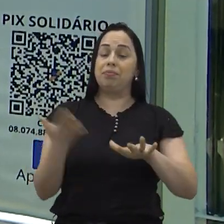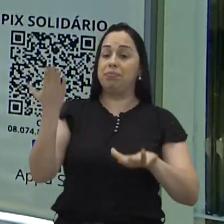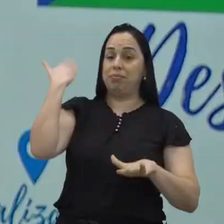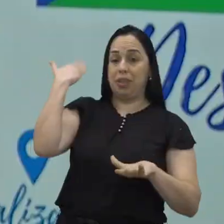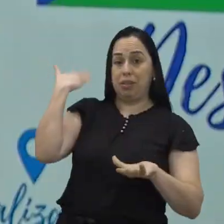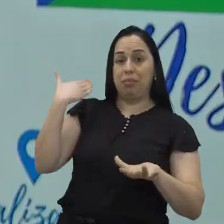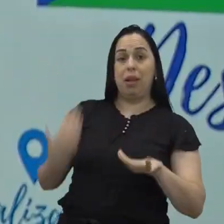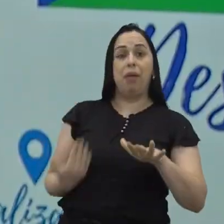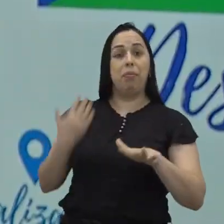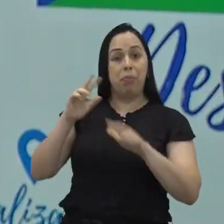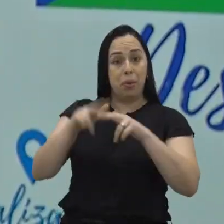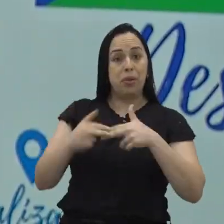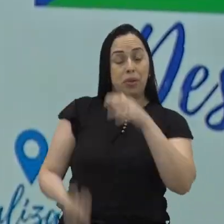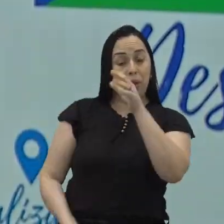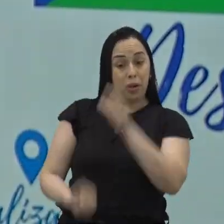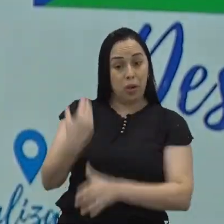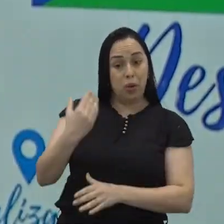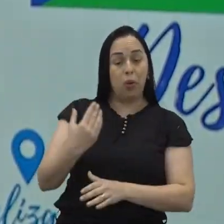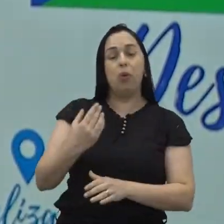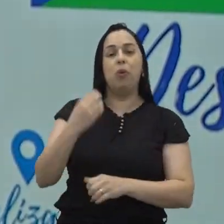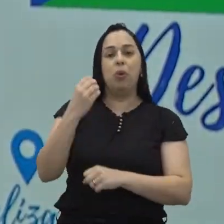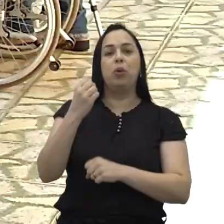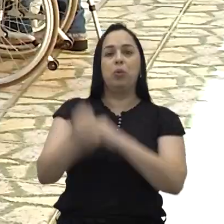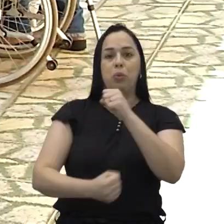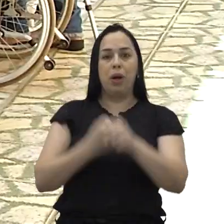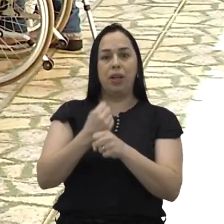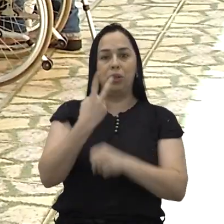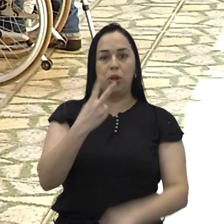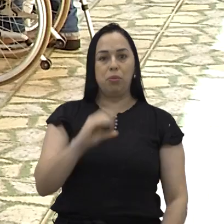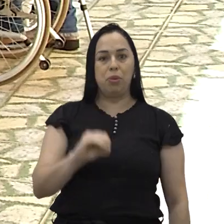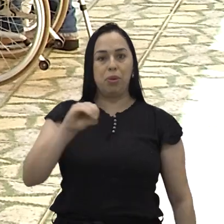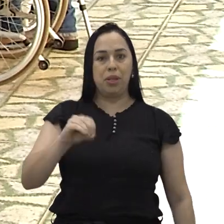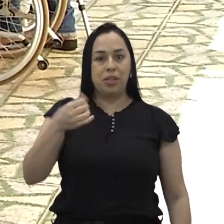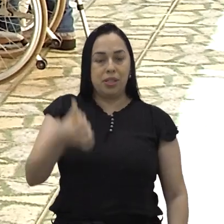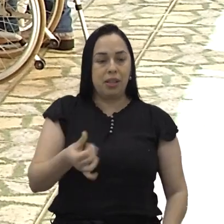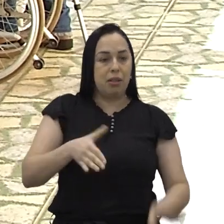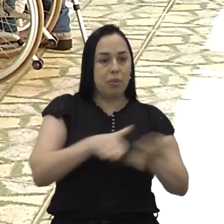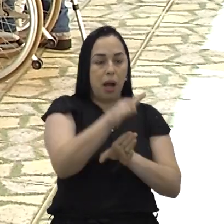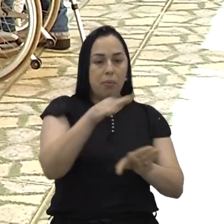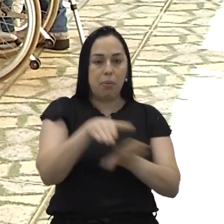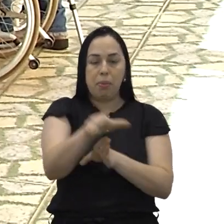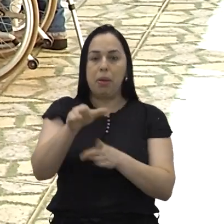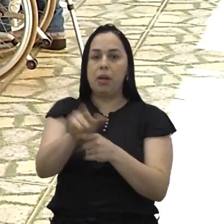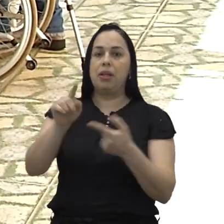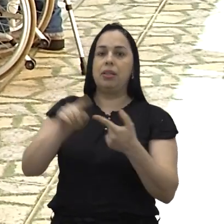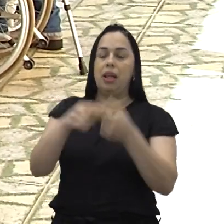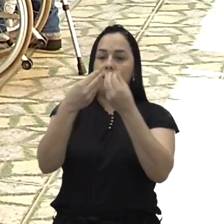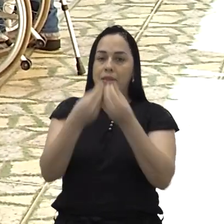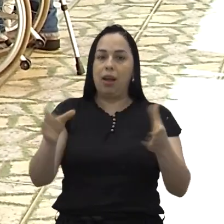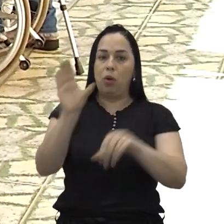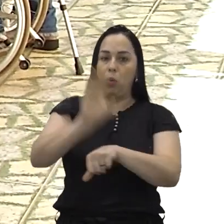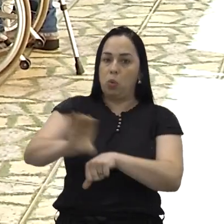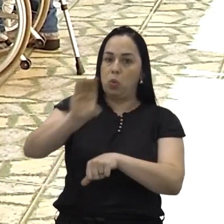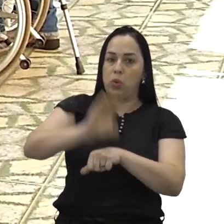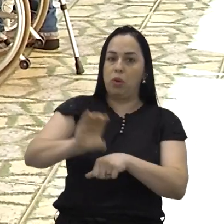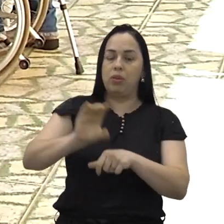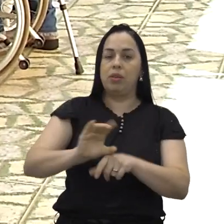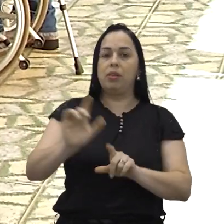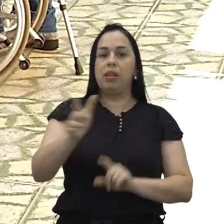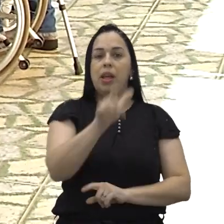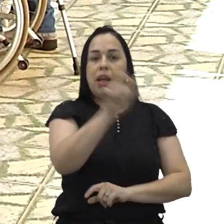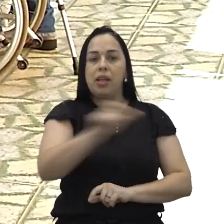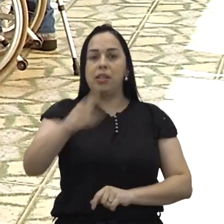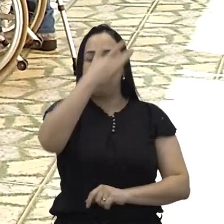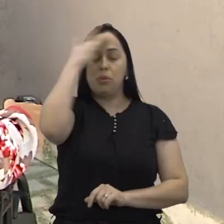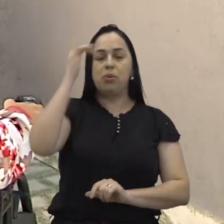Maria resolveu fundar a associação em 2006, com o objetivo de orientar, capacitar e inserir na sociedade pessoas